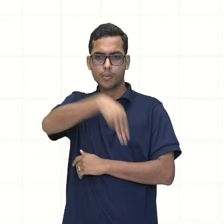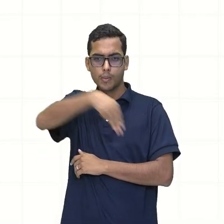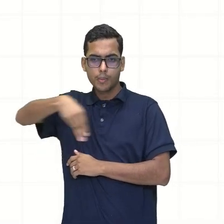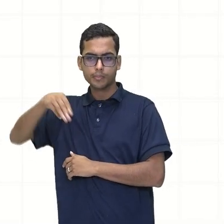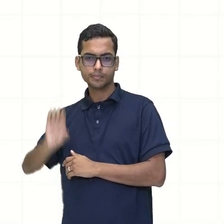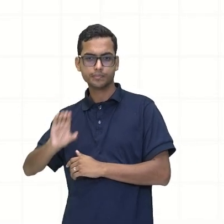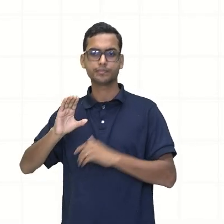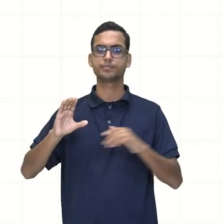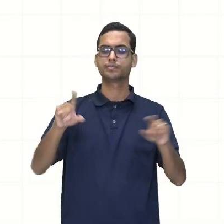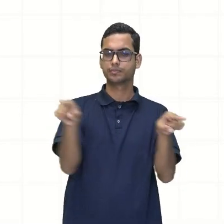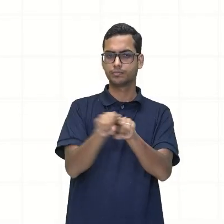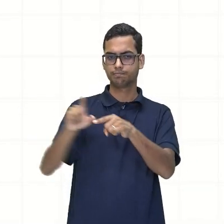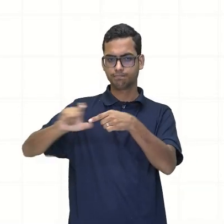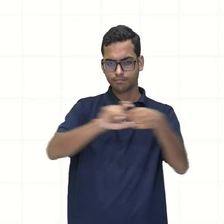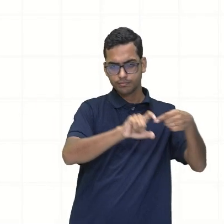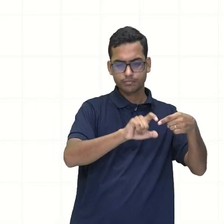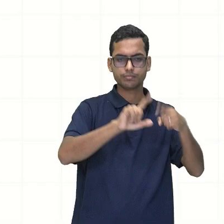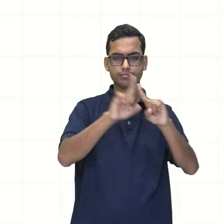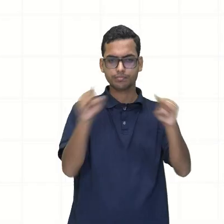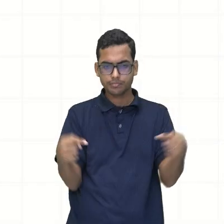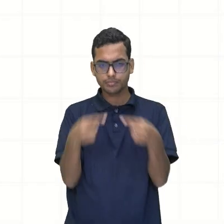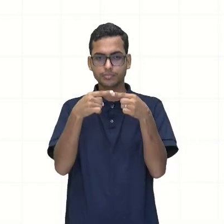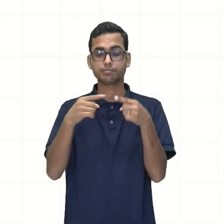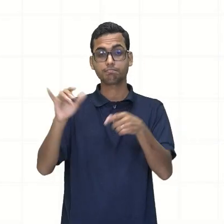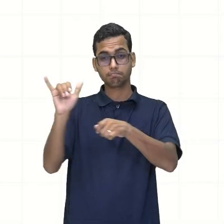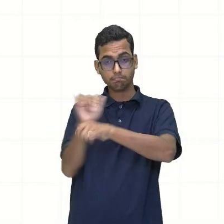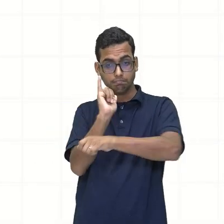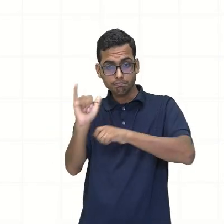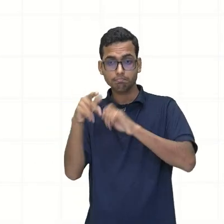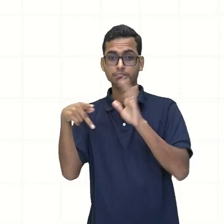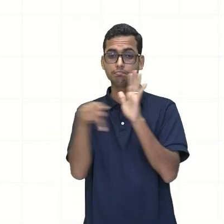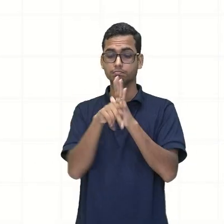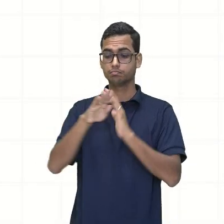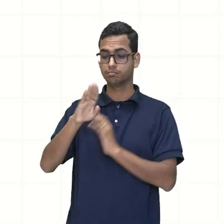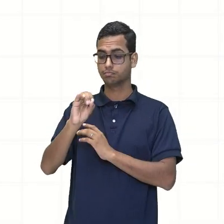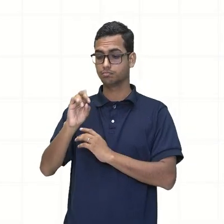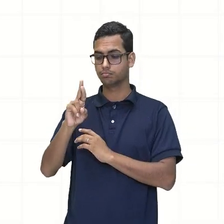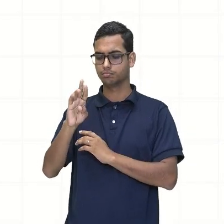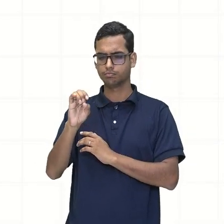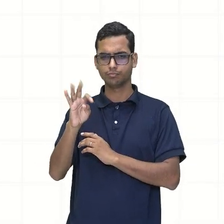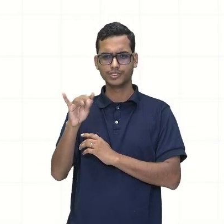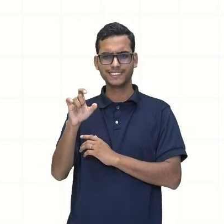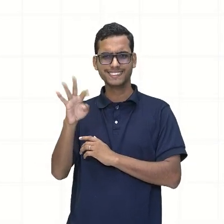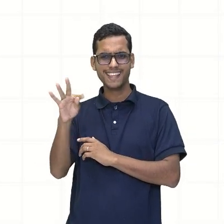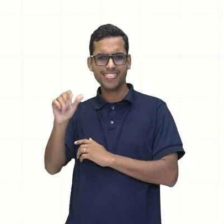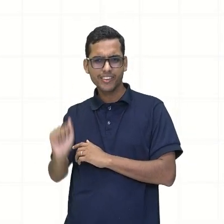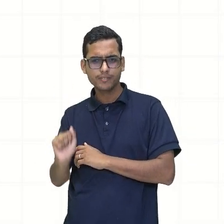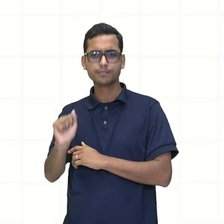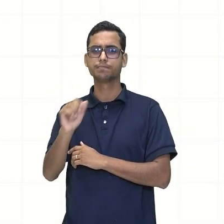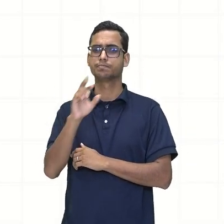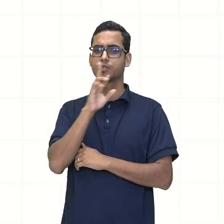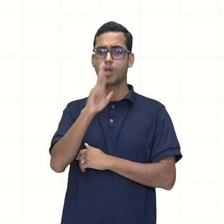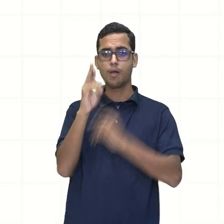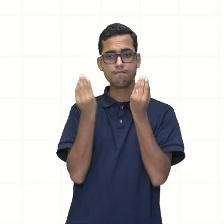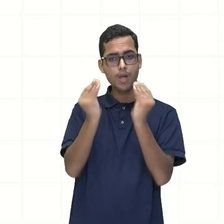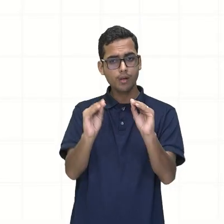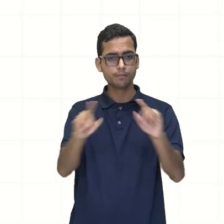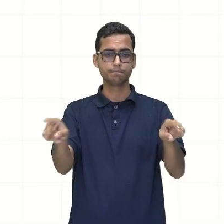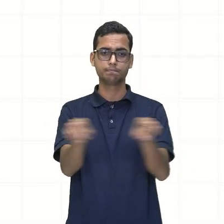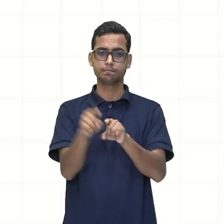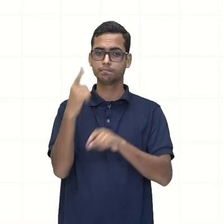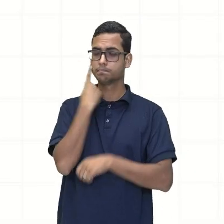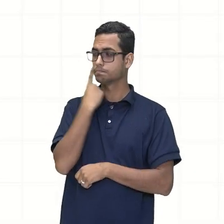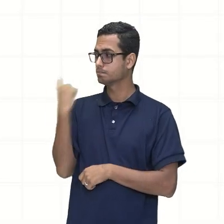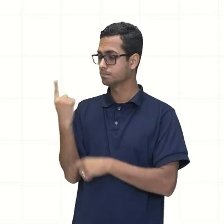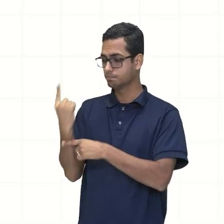Para a gente fixar melhor o método da borboleta, eu vou fazer ele, né? Então, já coloco aqui a fração resultado e multiplico